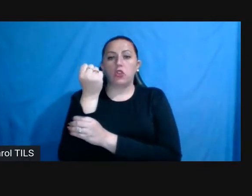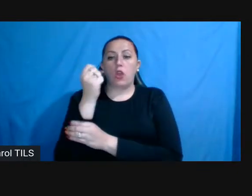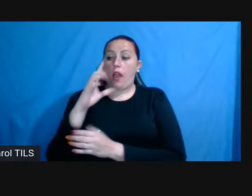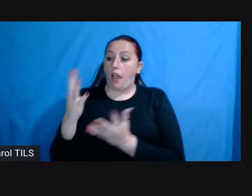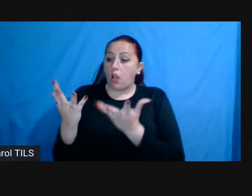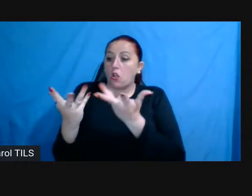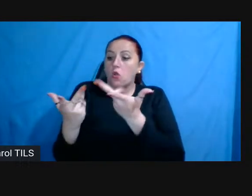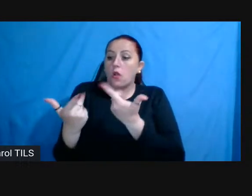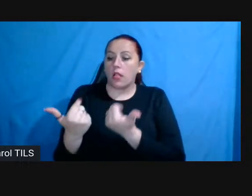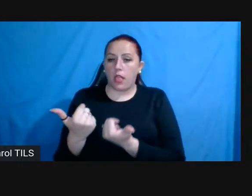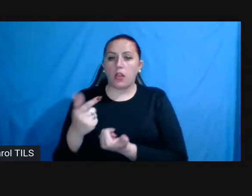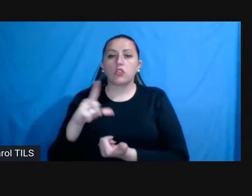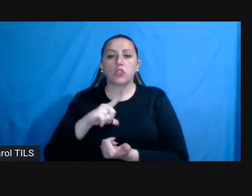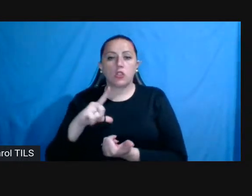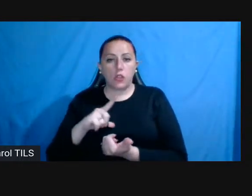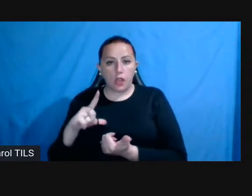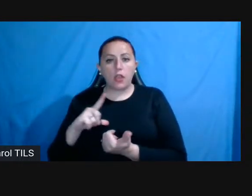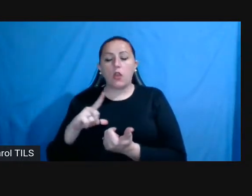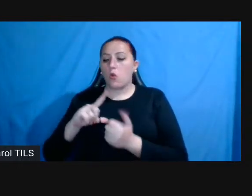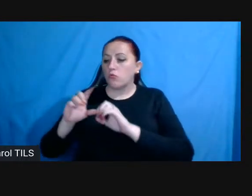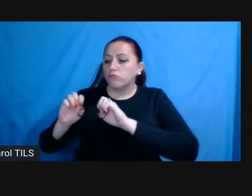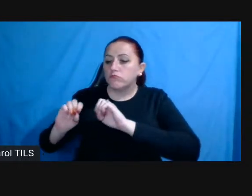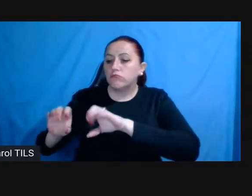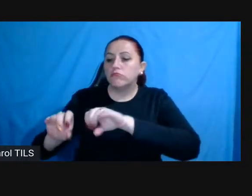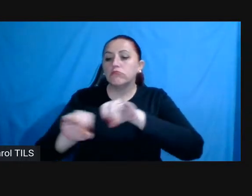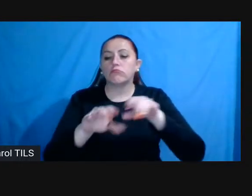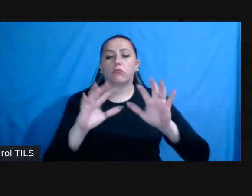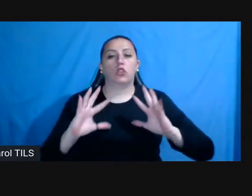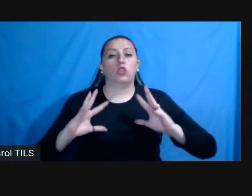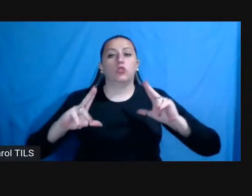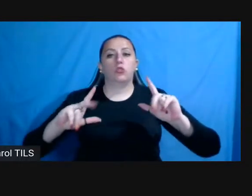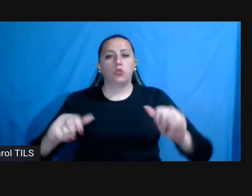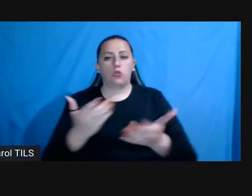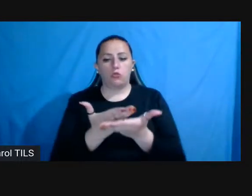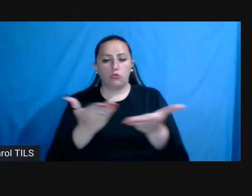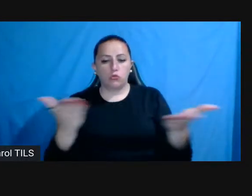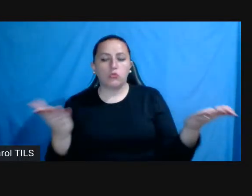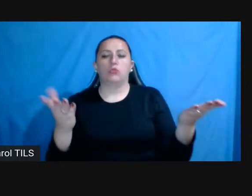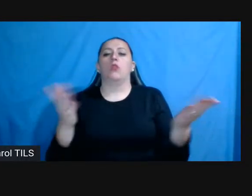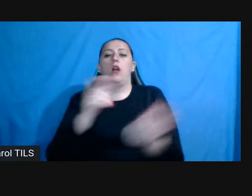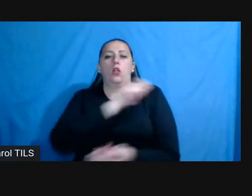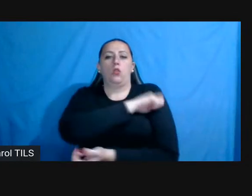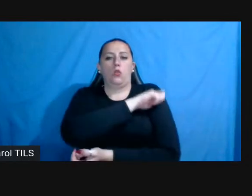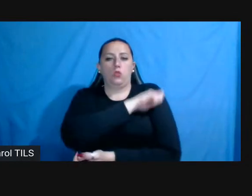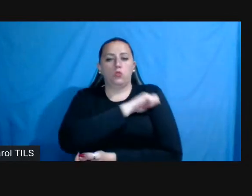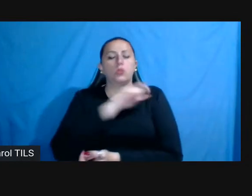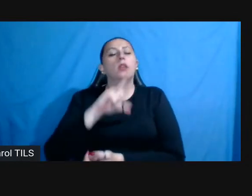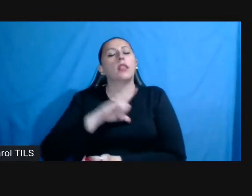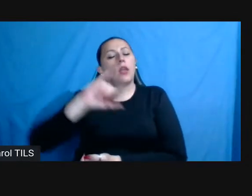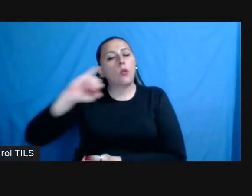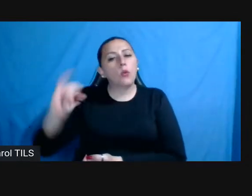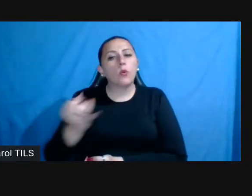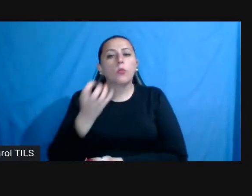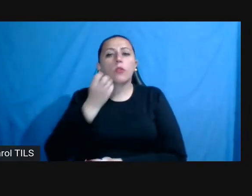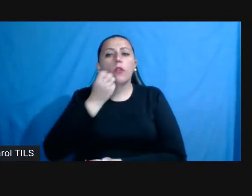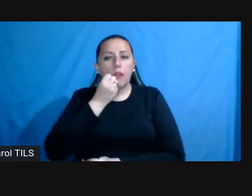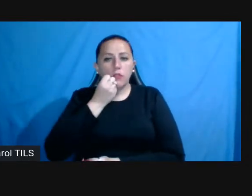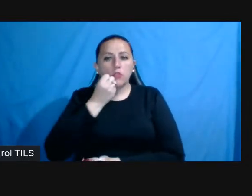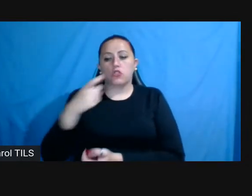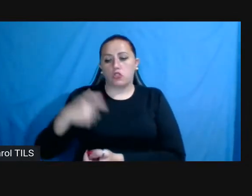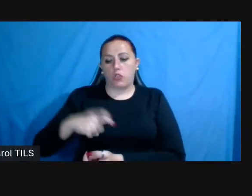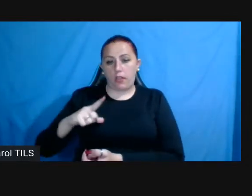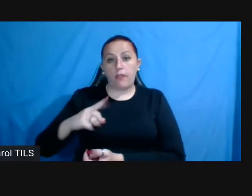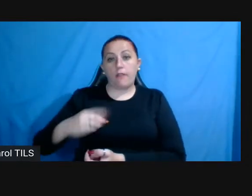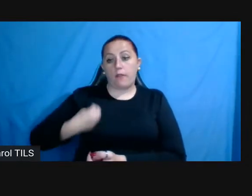qualidade chegue a todos e todas que aqui queiram estudar ou que tenham a oportunidade de estar nesse espaço